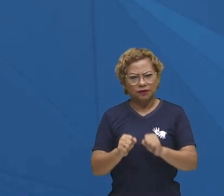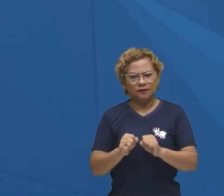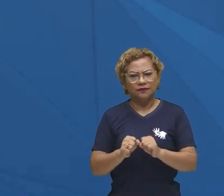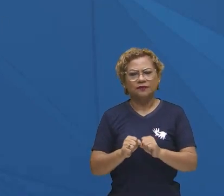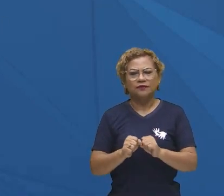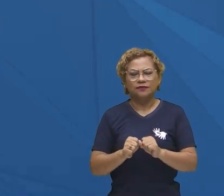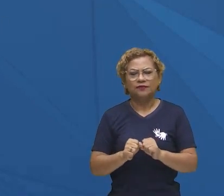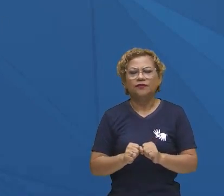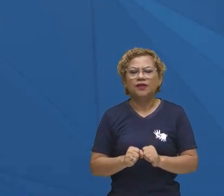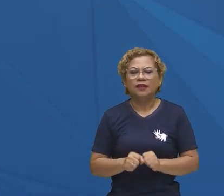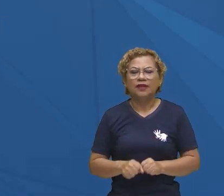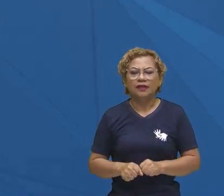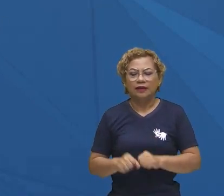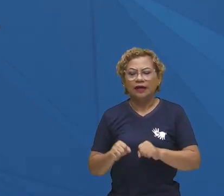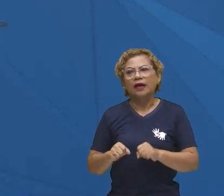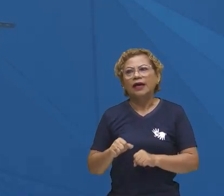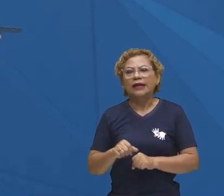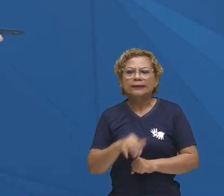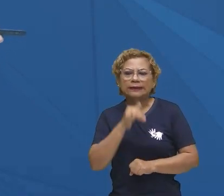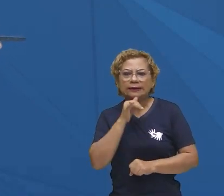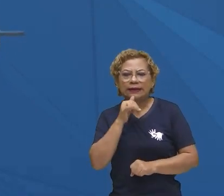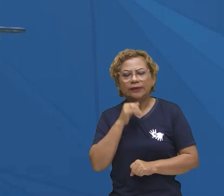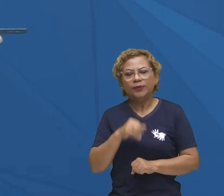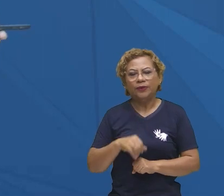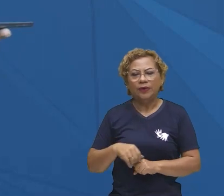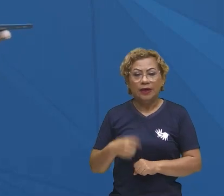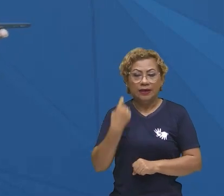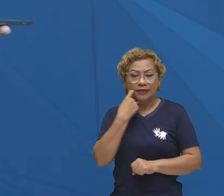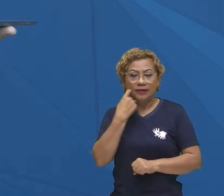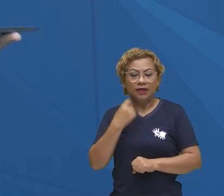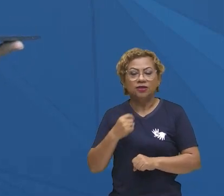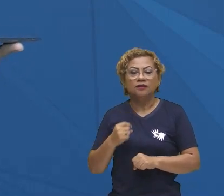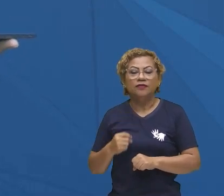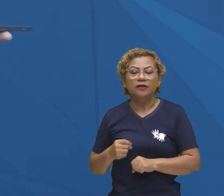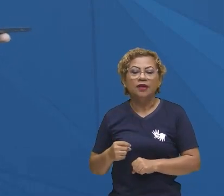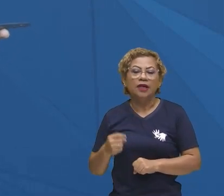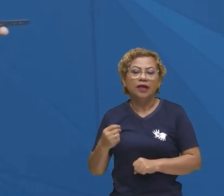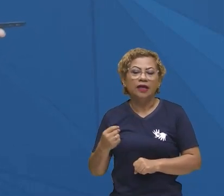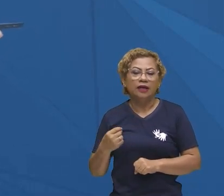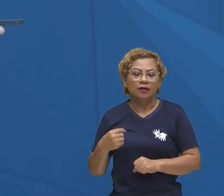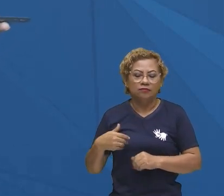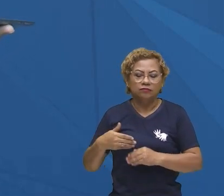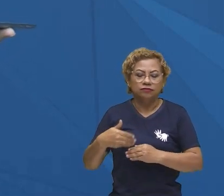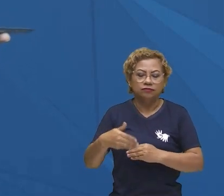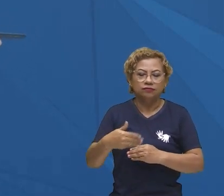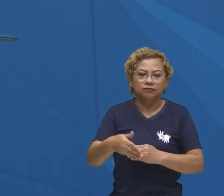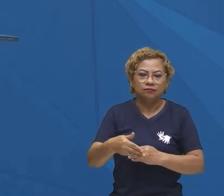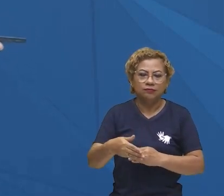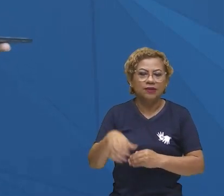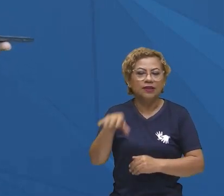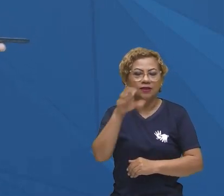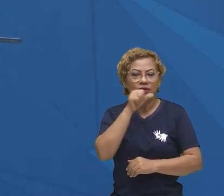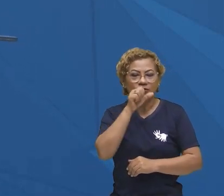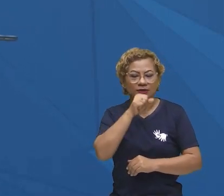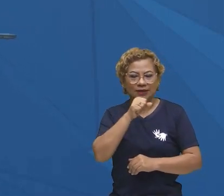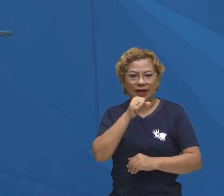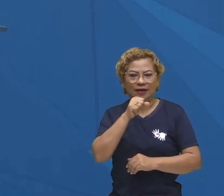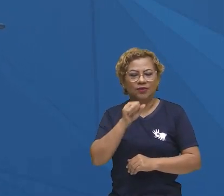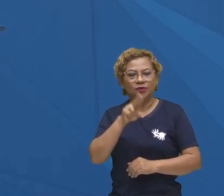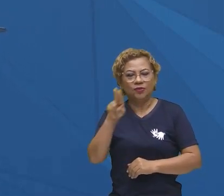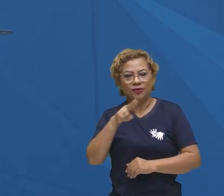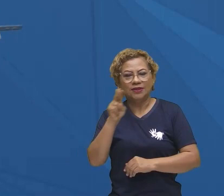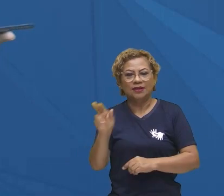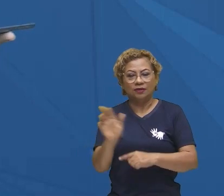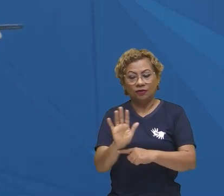às vezes a gente ia lá, reservava uma fita ou um DVD, como tinham poucos exemplares, quem chegava primeiro alugava